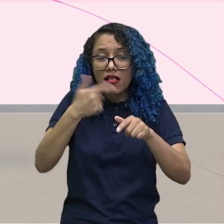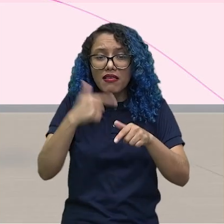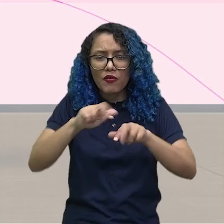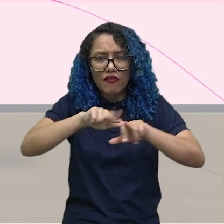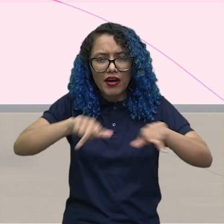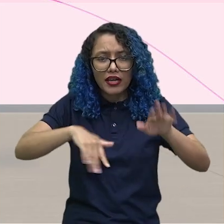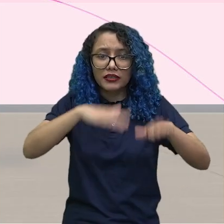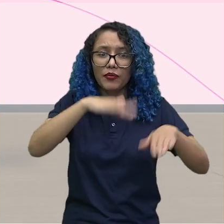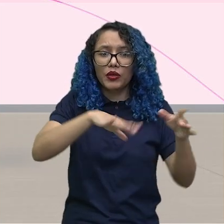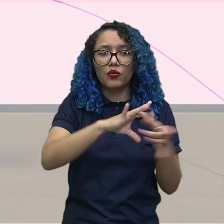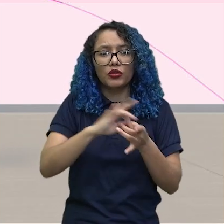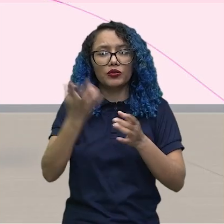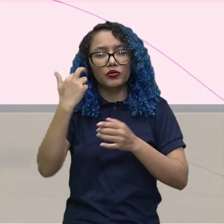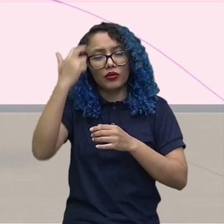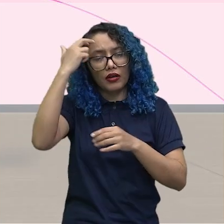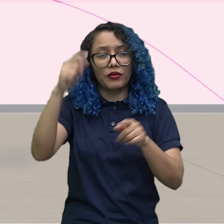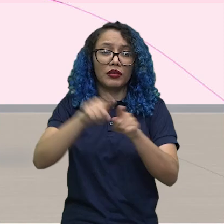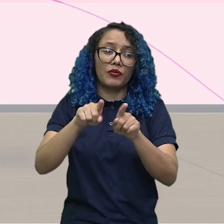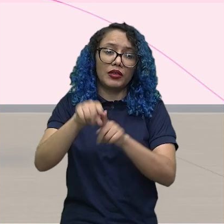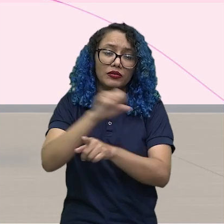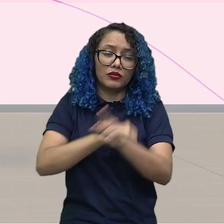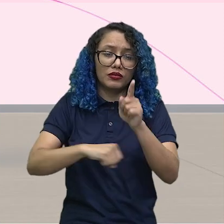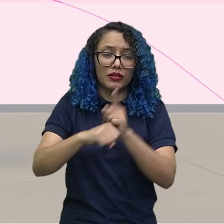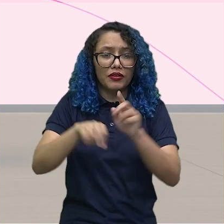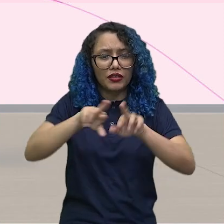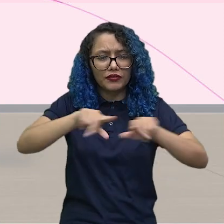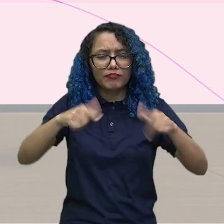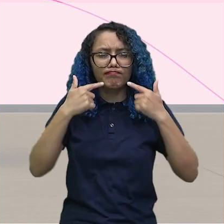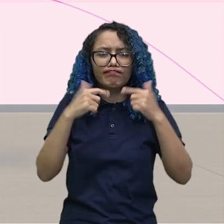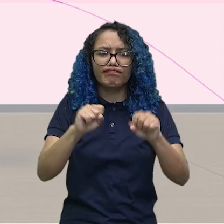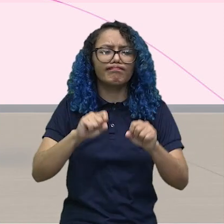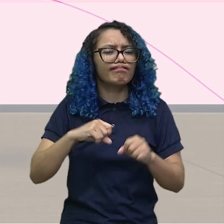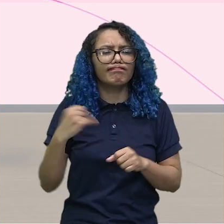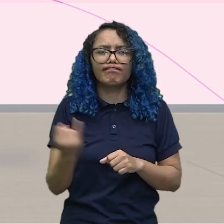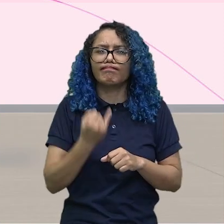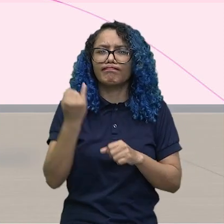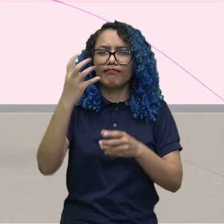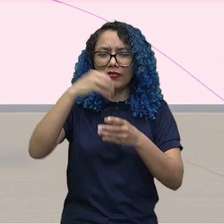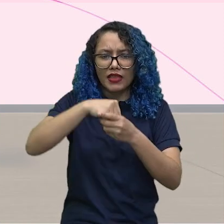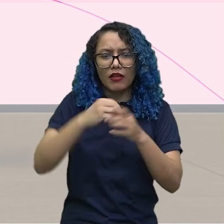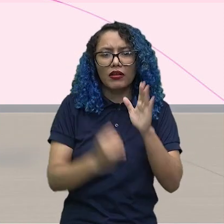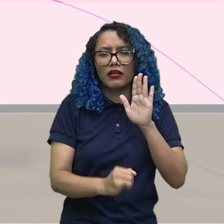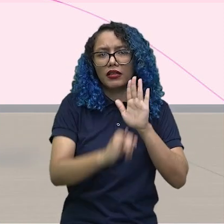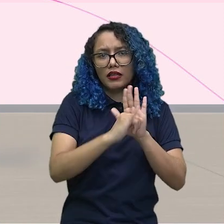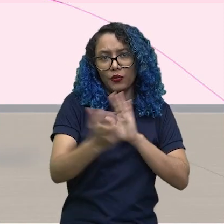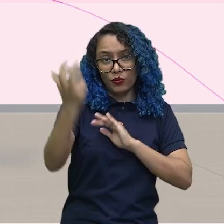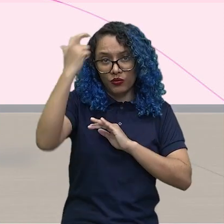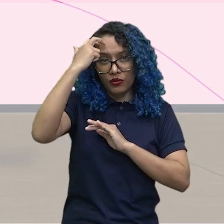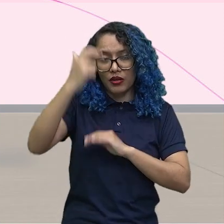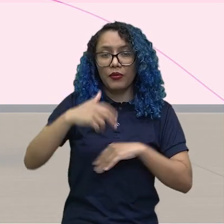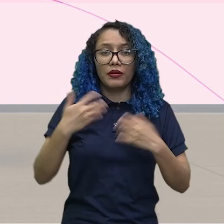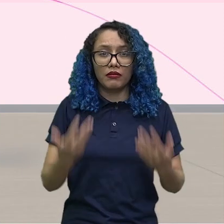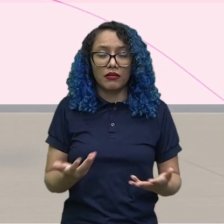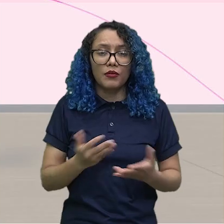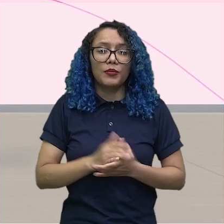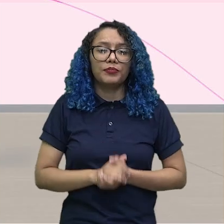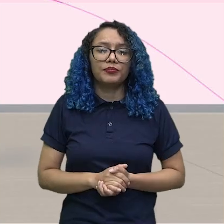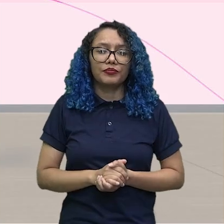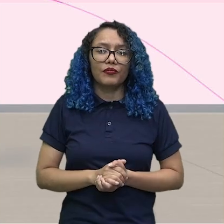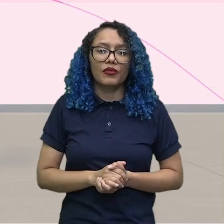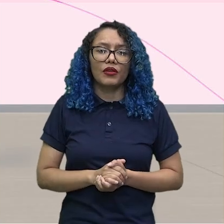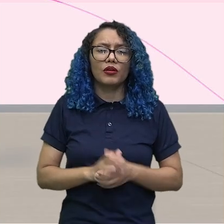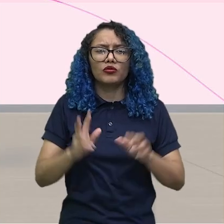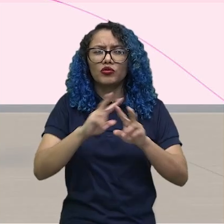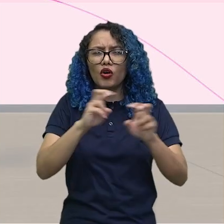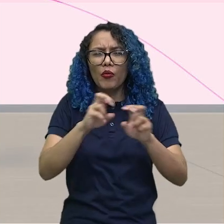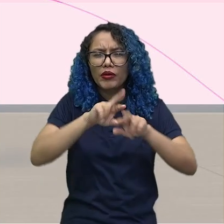cultural e social. E a diversidade linguística ela é um aspecto essencial da identidade cultural. Então, quando a gente fala dessa